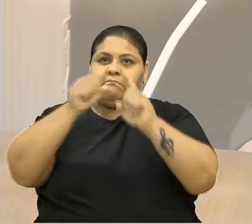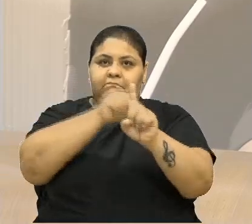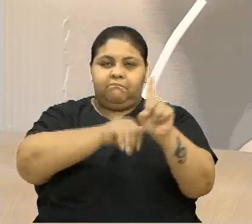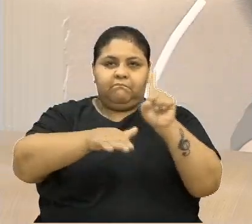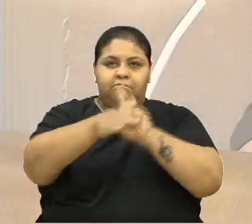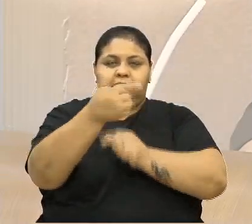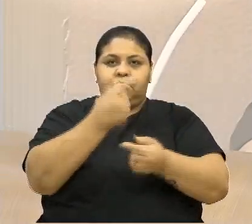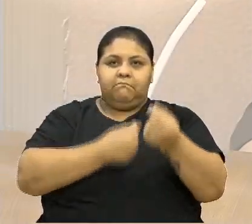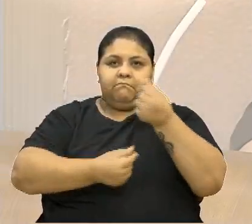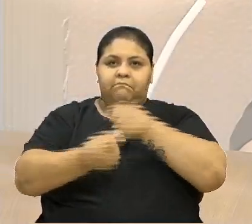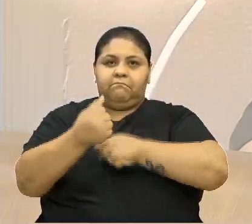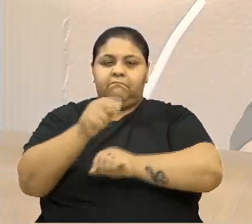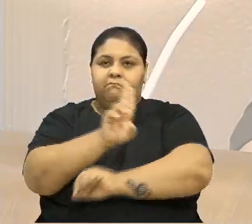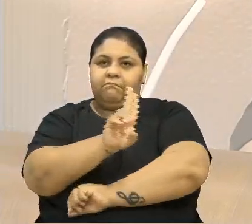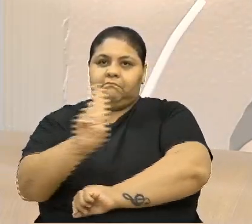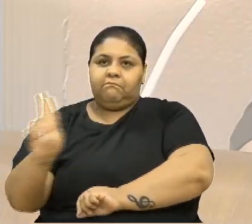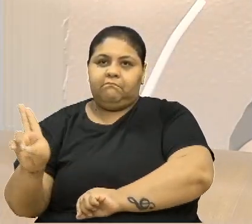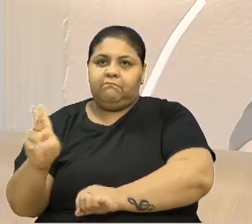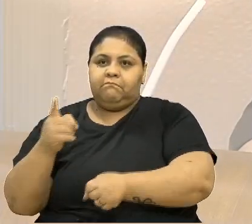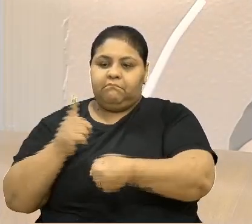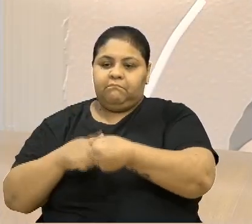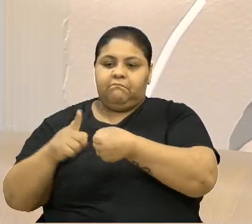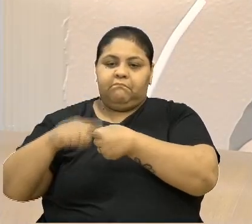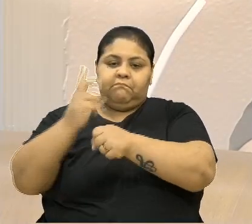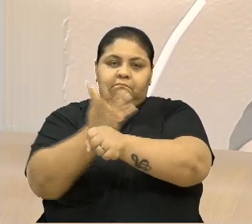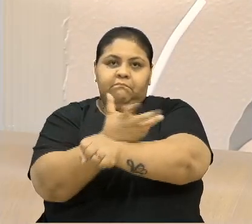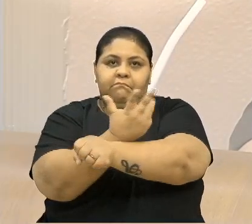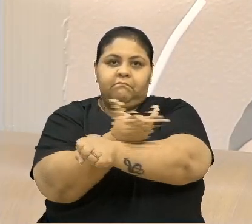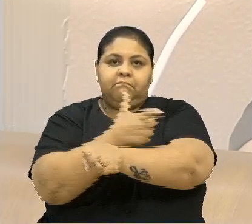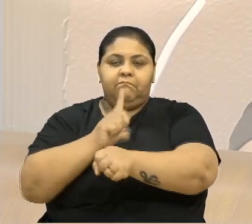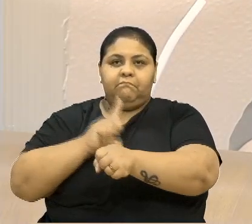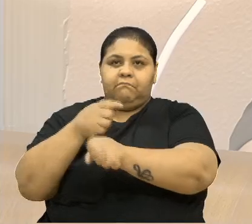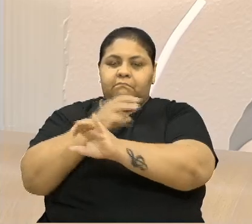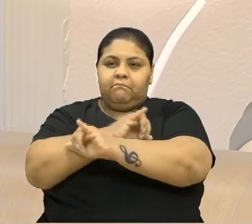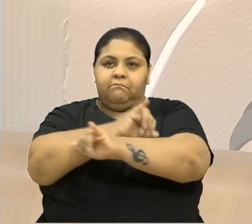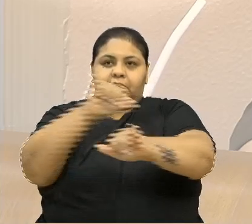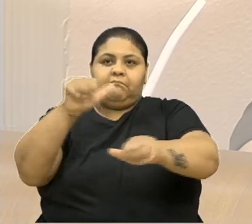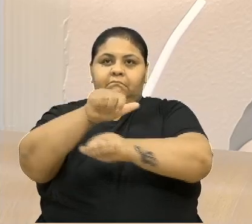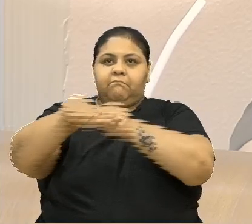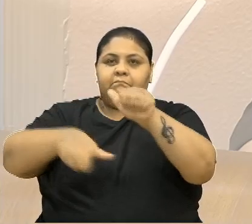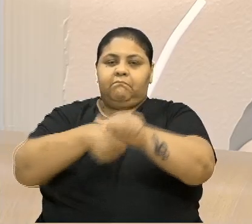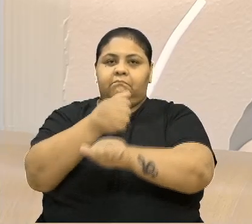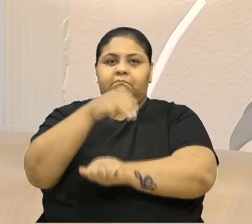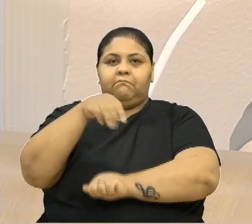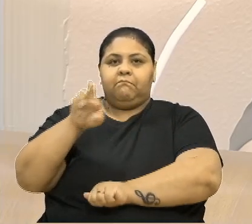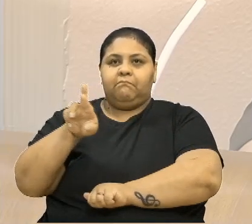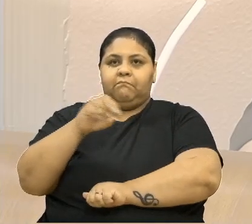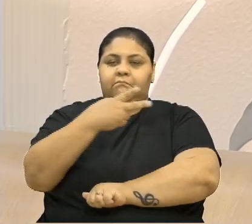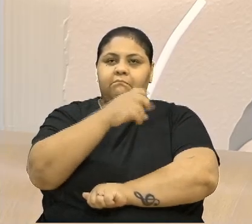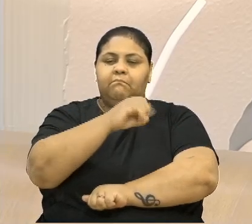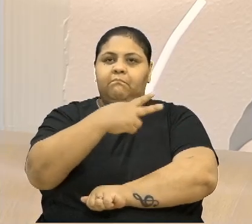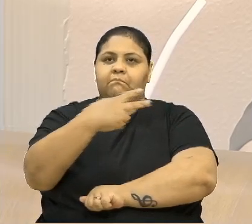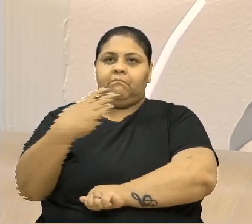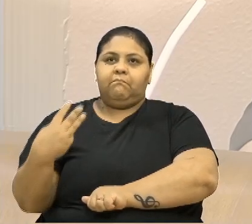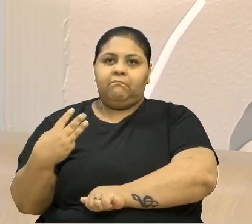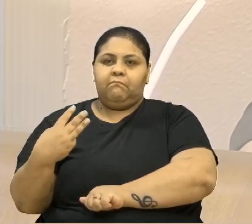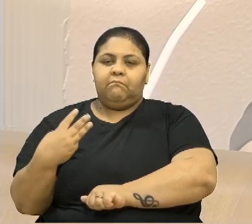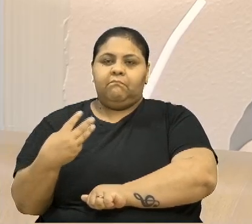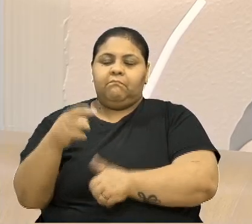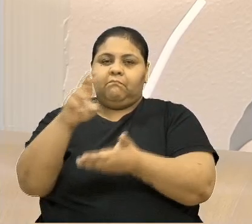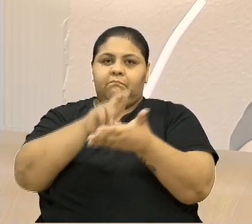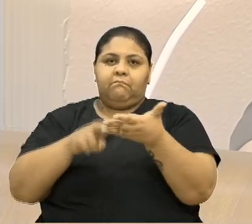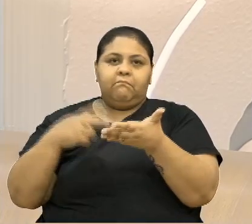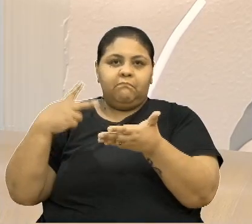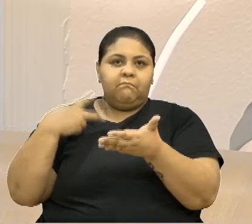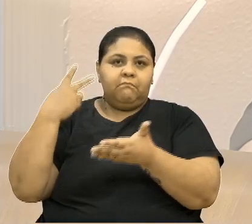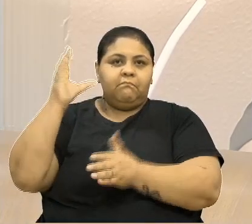socioeconômico, denominada Cidade Jardim. Contém mensagem retificativa MR1/2023, relator